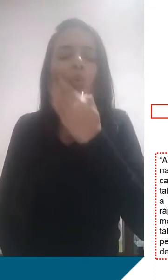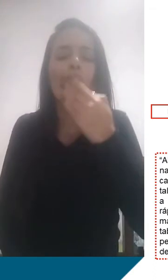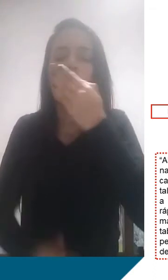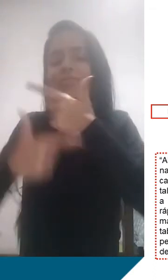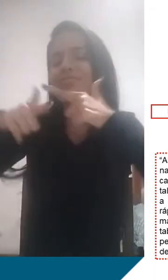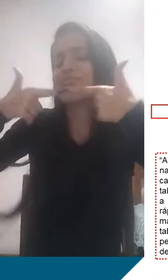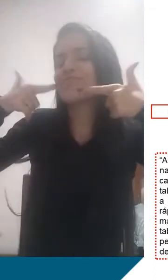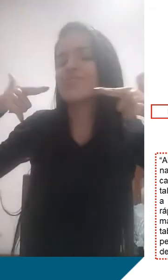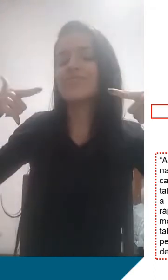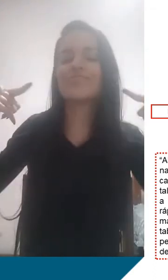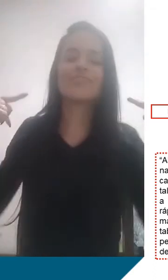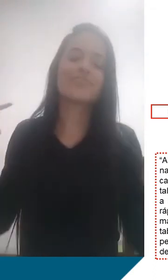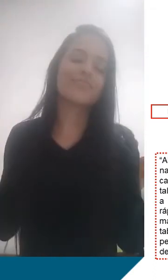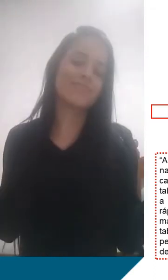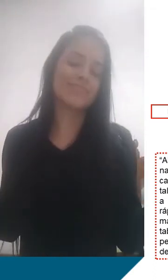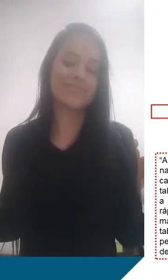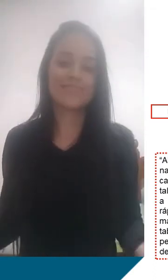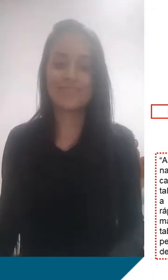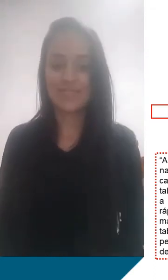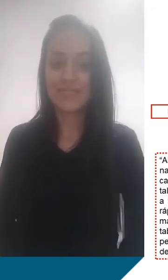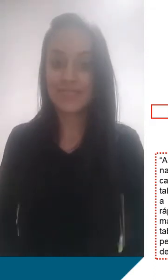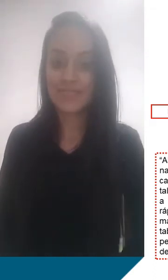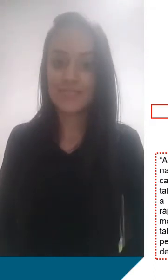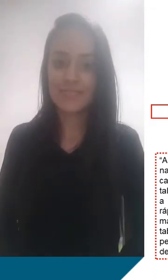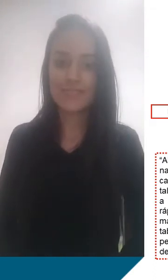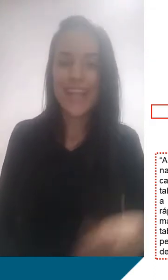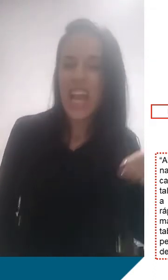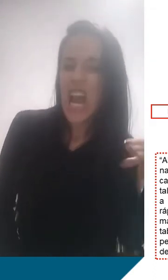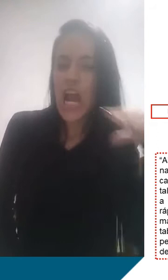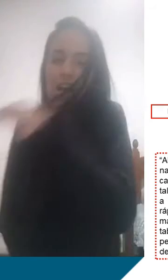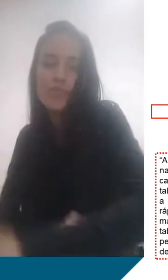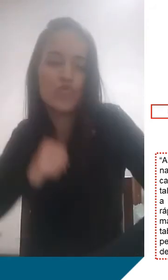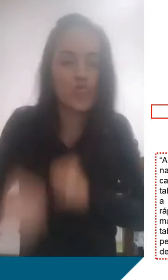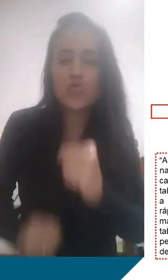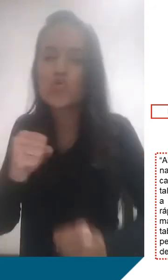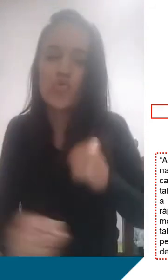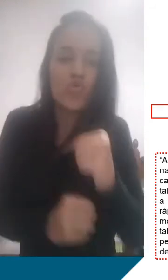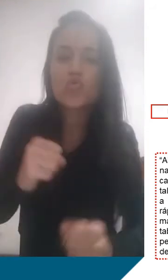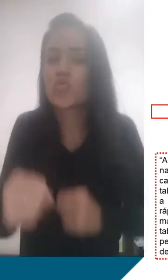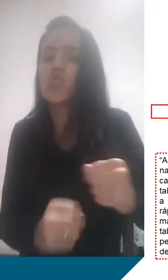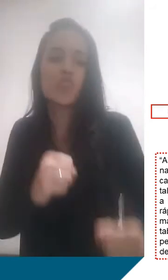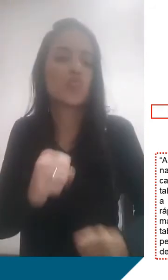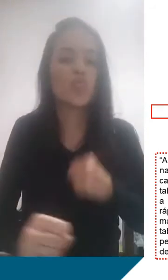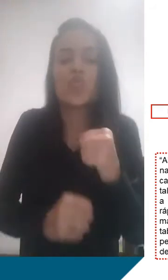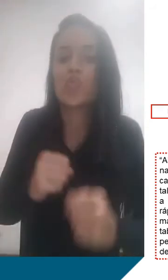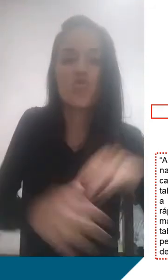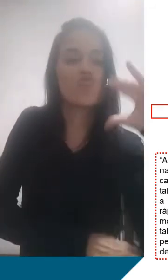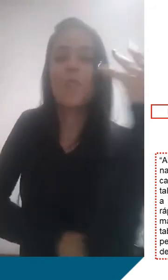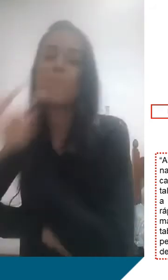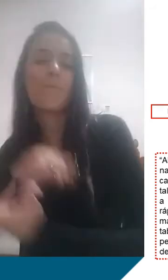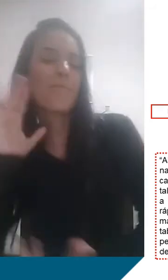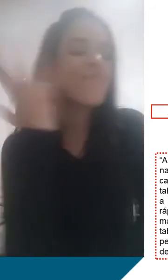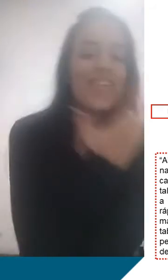baunilha recendia no bosque como seu hálito perfumado. Mais rápida que a corça selvagem, a morena virgem corria o sertão e as